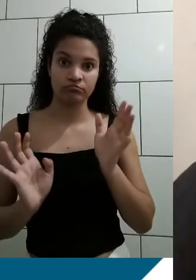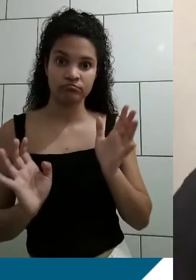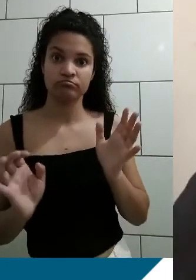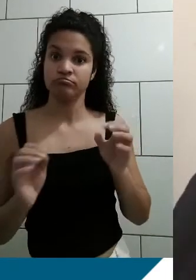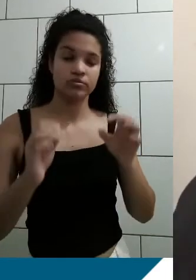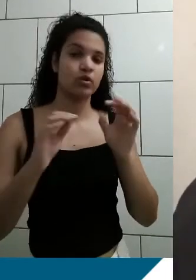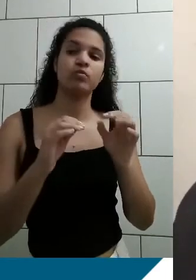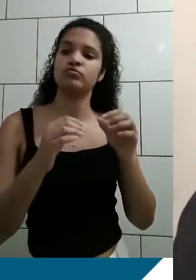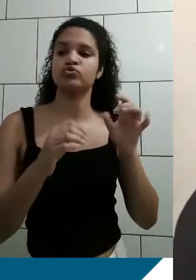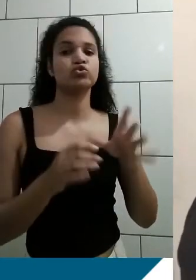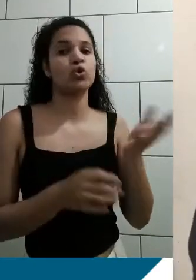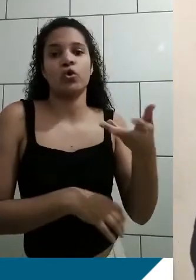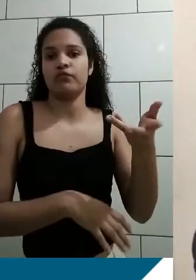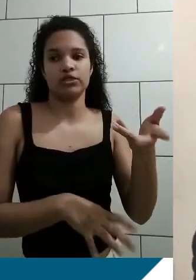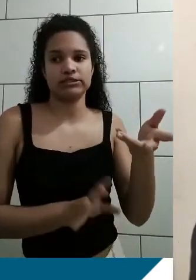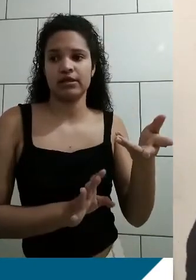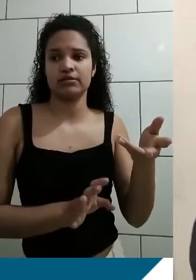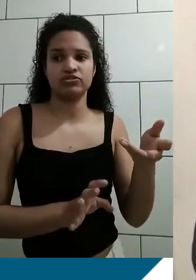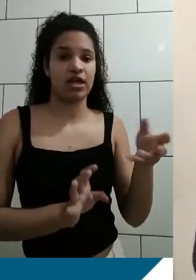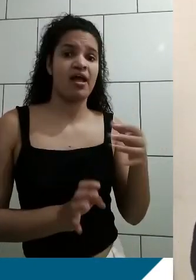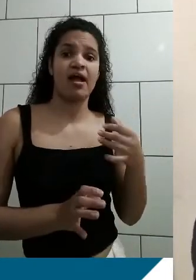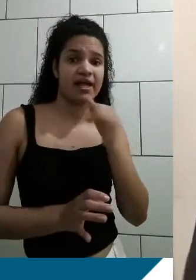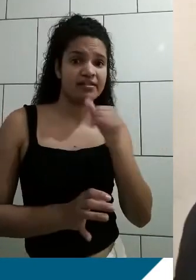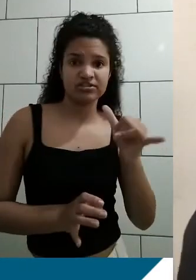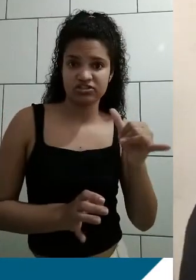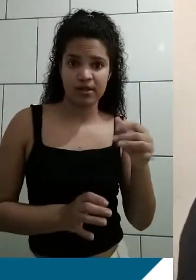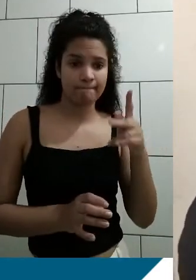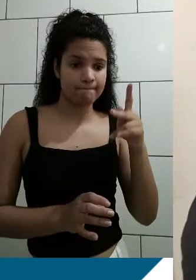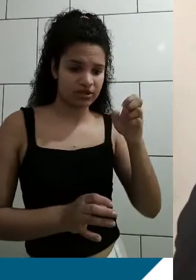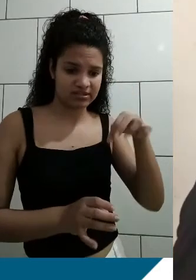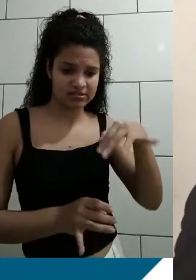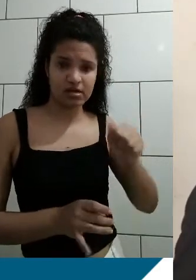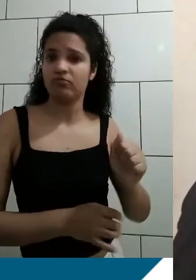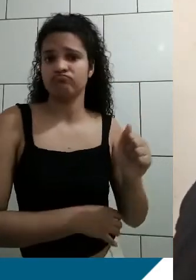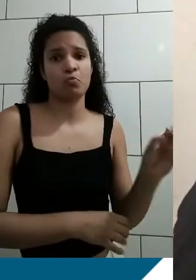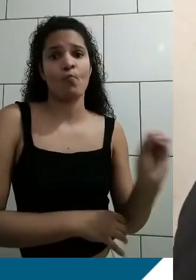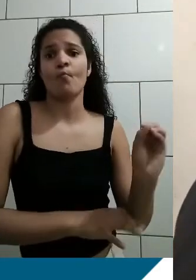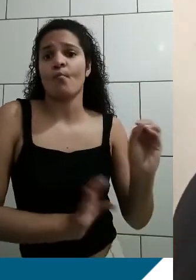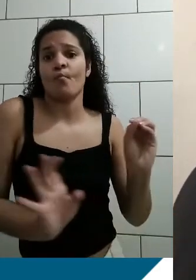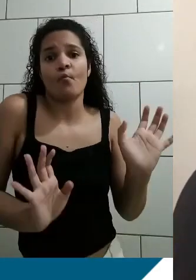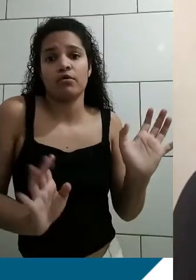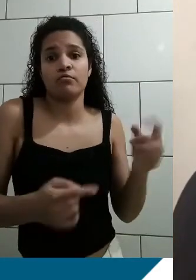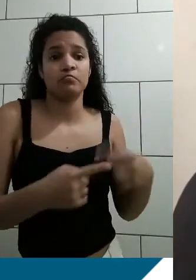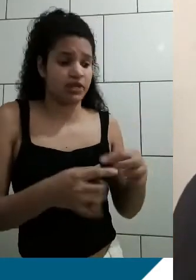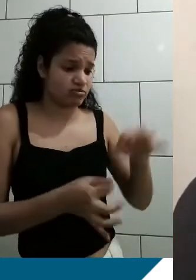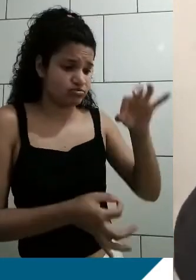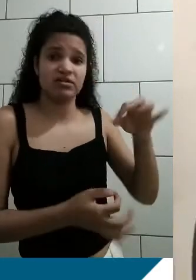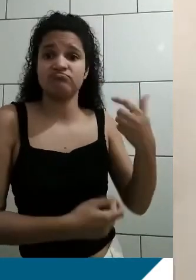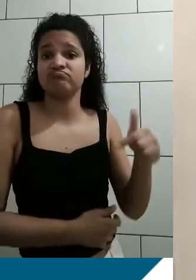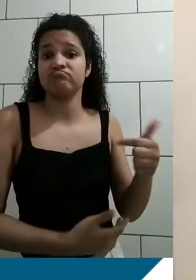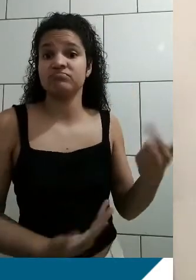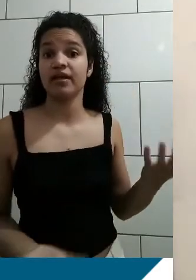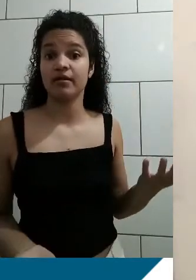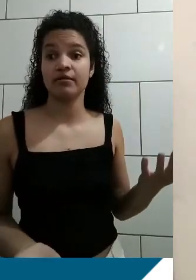vale zero. Por quê? Porque a altura ali de referência é igual a zero, né? Então, se você pegar a expressão da energia potencial, vocês vão achar um valor igual a